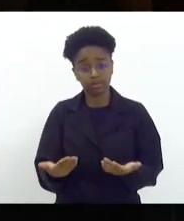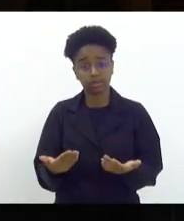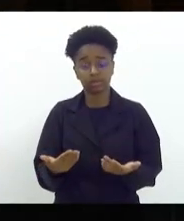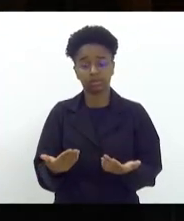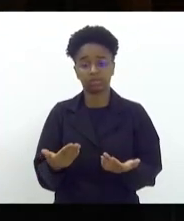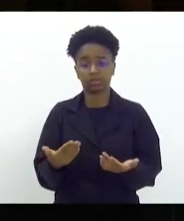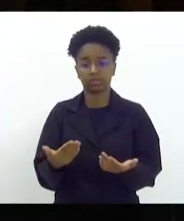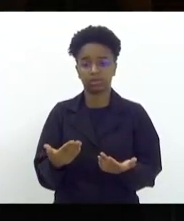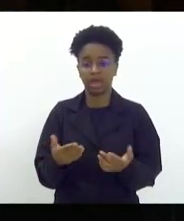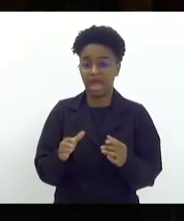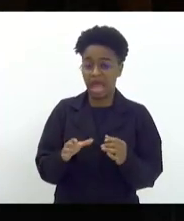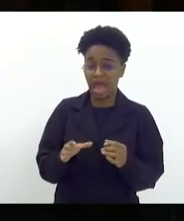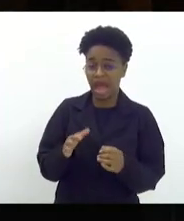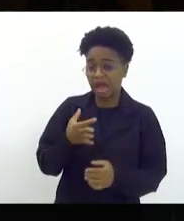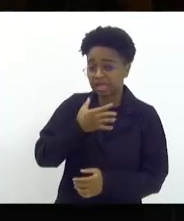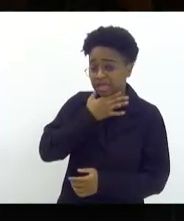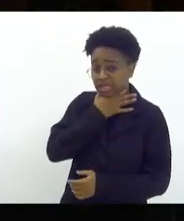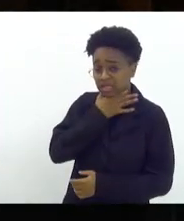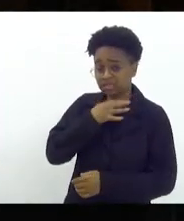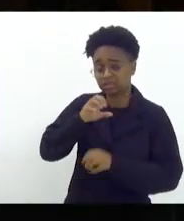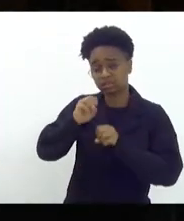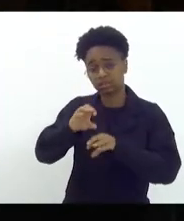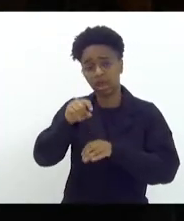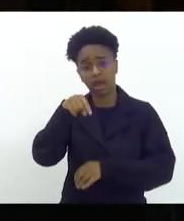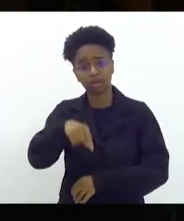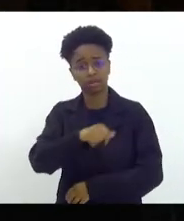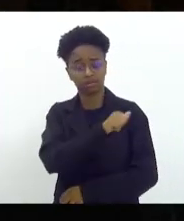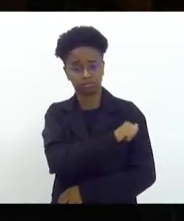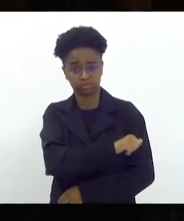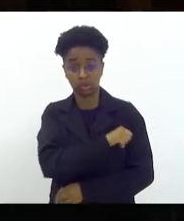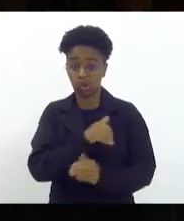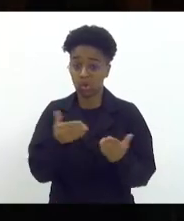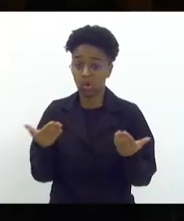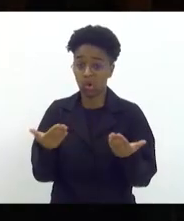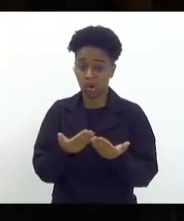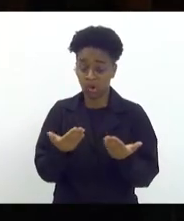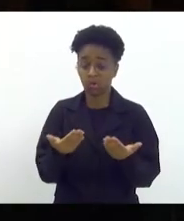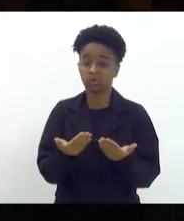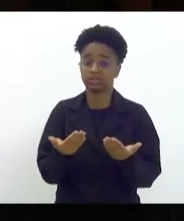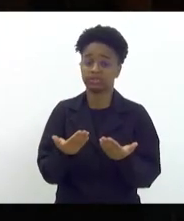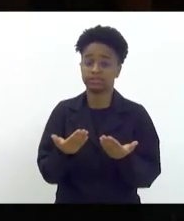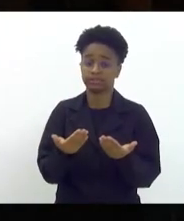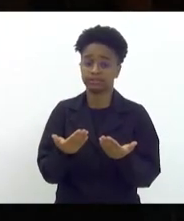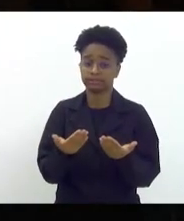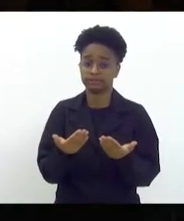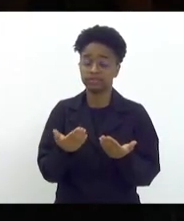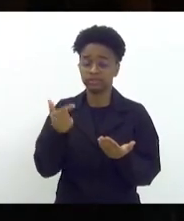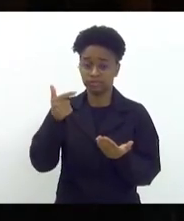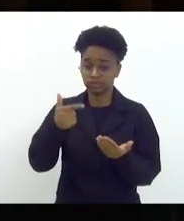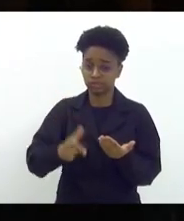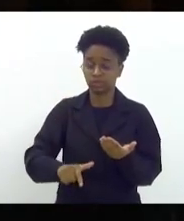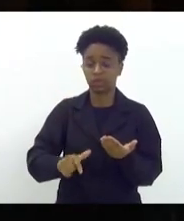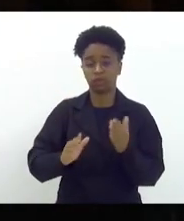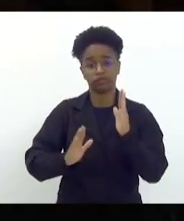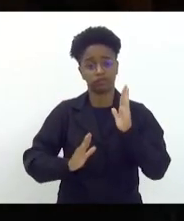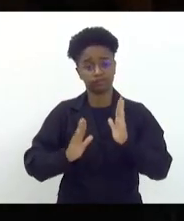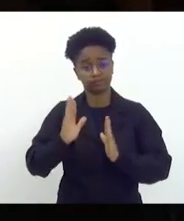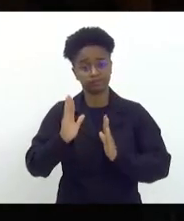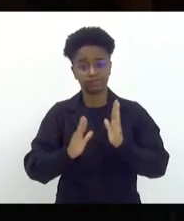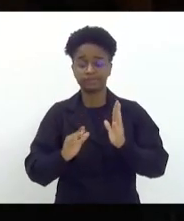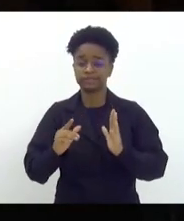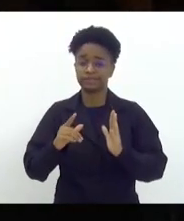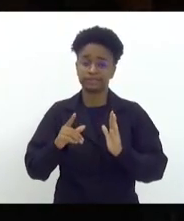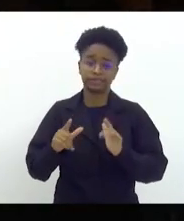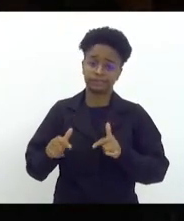página da crise da Educação no estado do Rio de Janeiro hoje alcança mais um capítulo com as